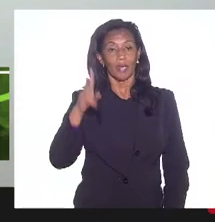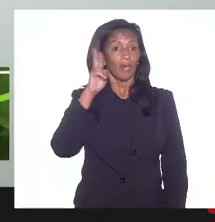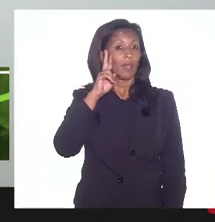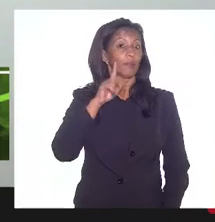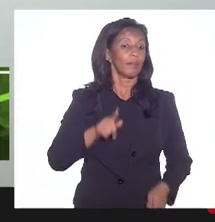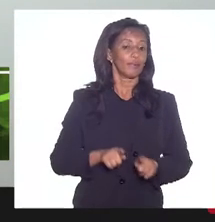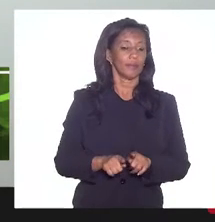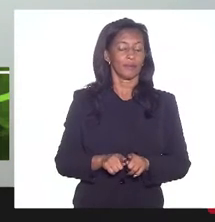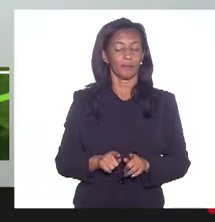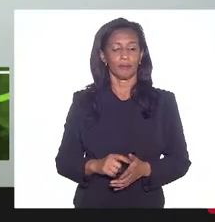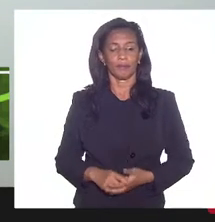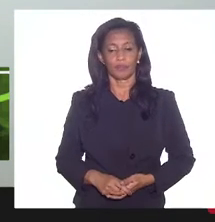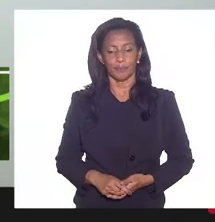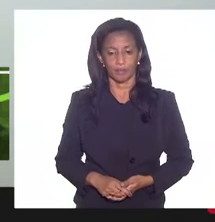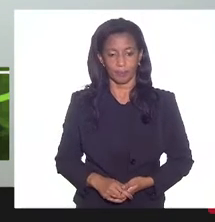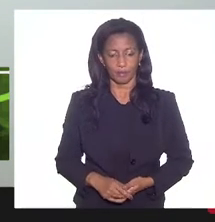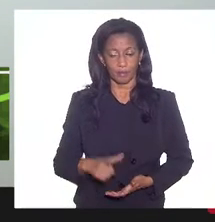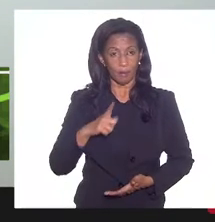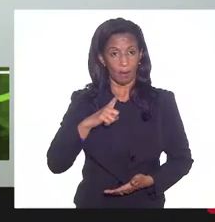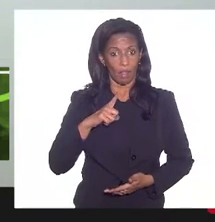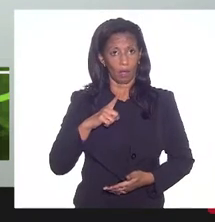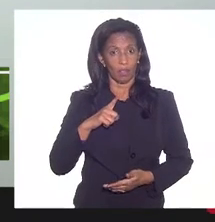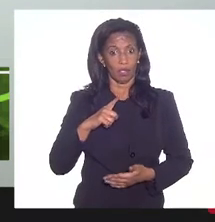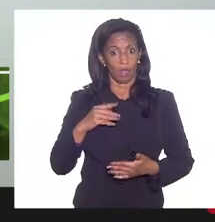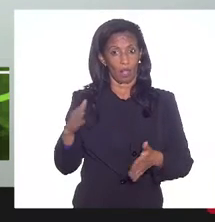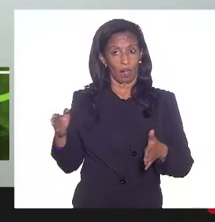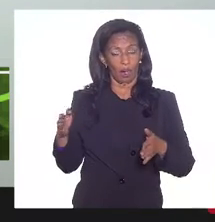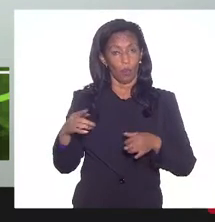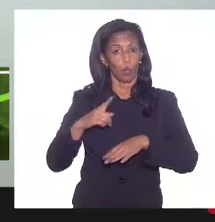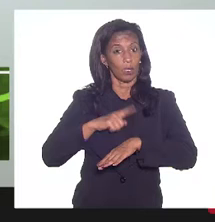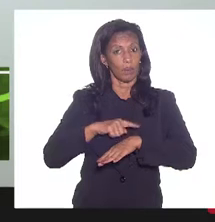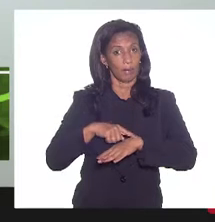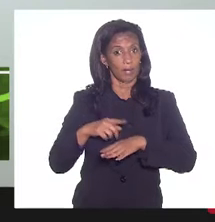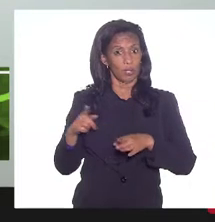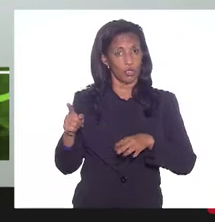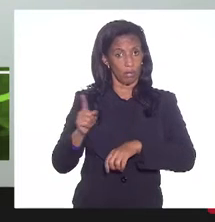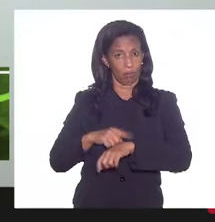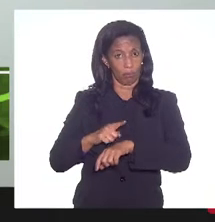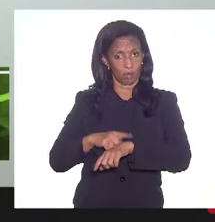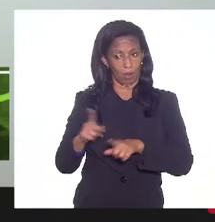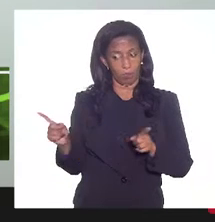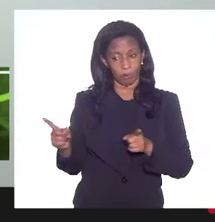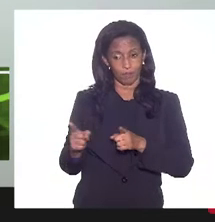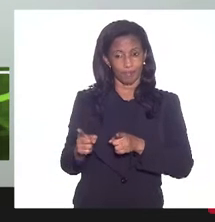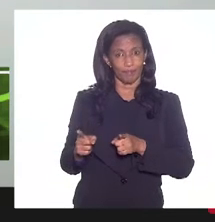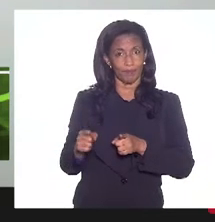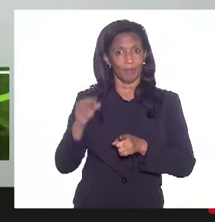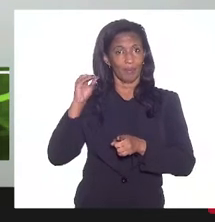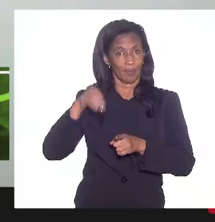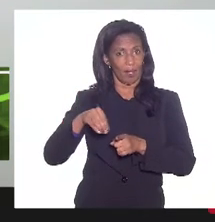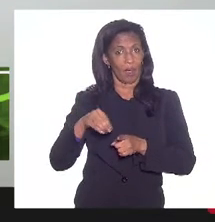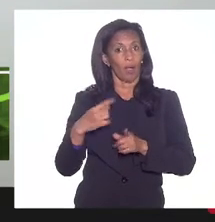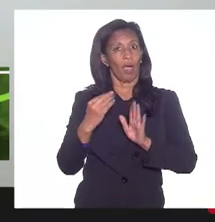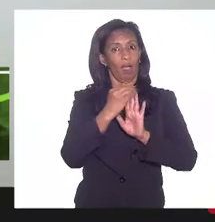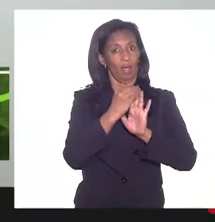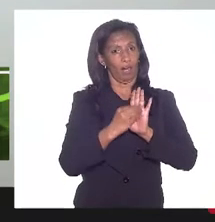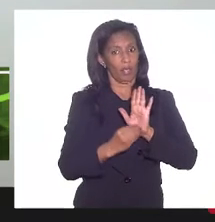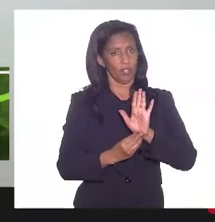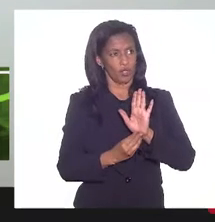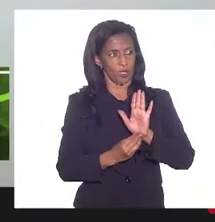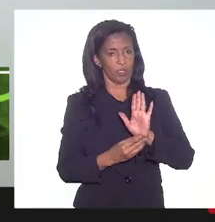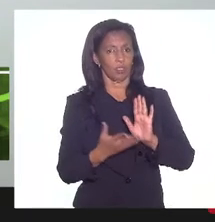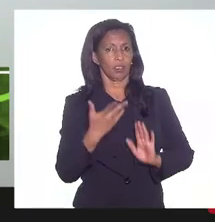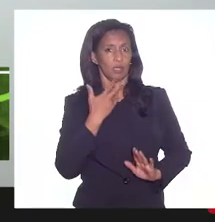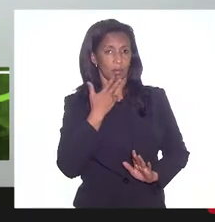a Daniela já tinha prevenido, que ela tem um limite de participação nessa audiência em função de uma agenda na Casa Civil, então, já estou